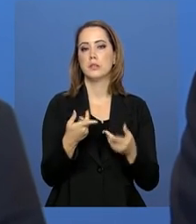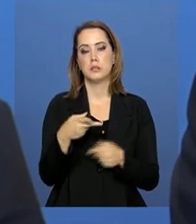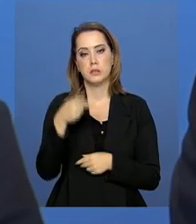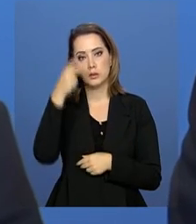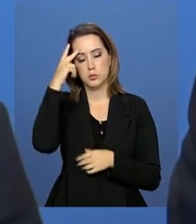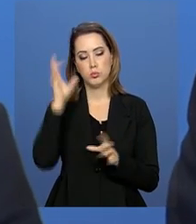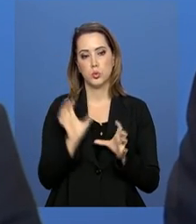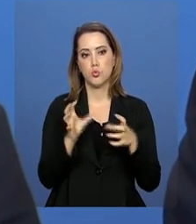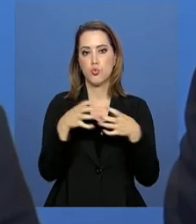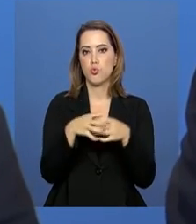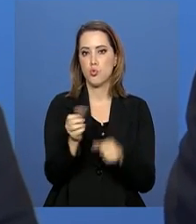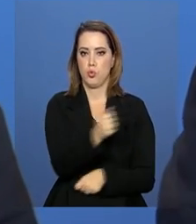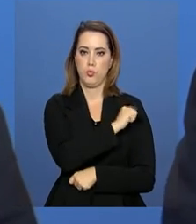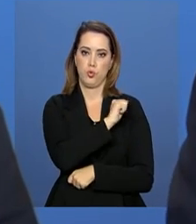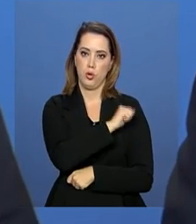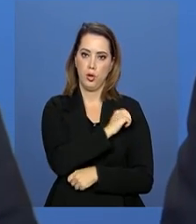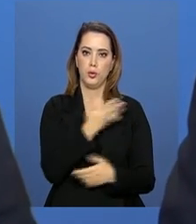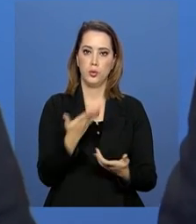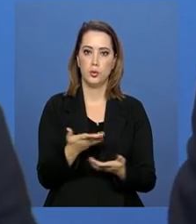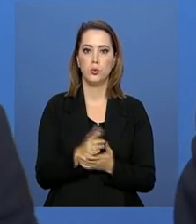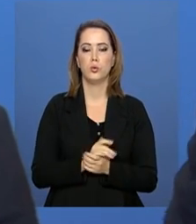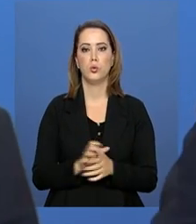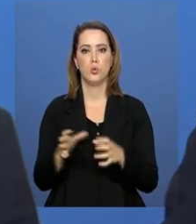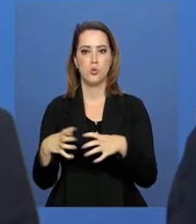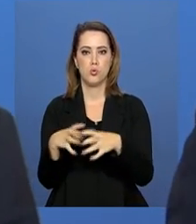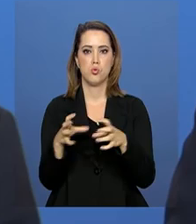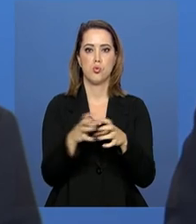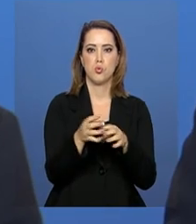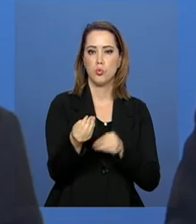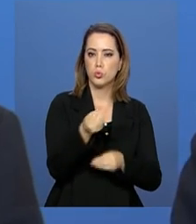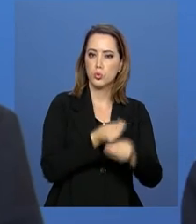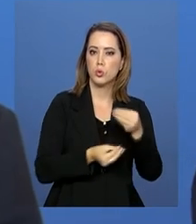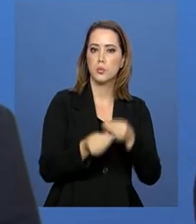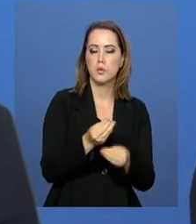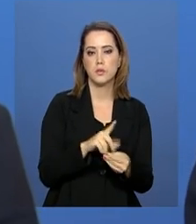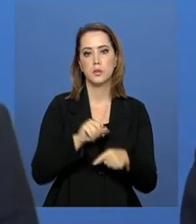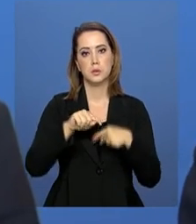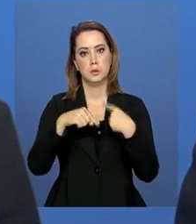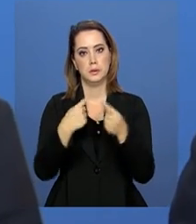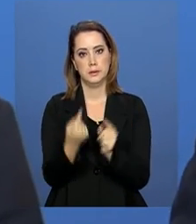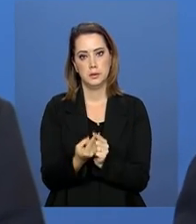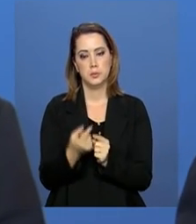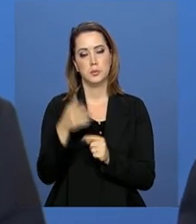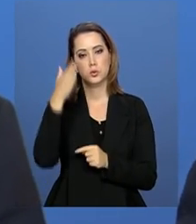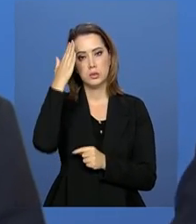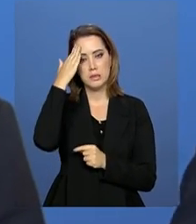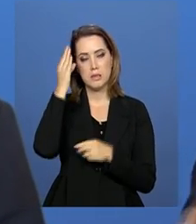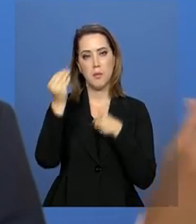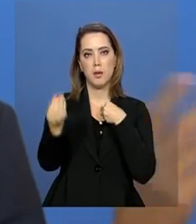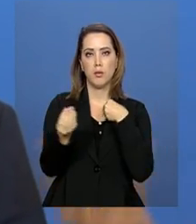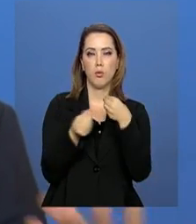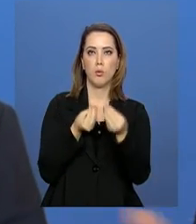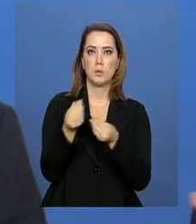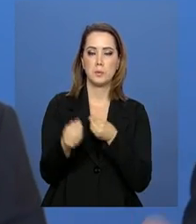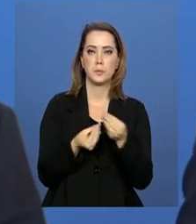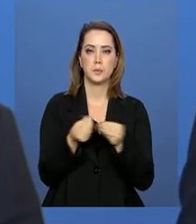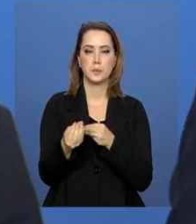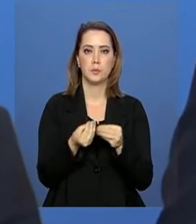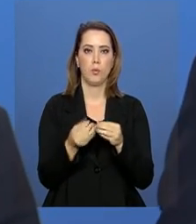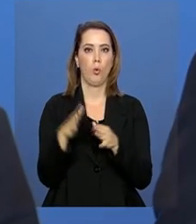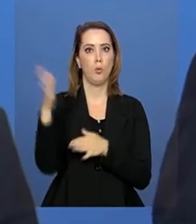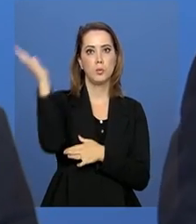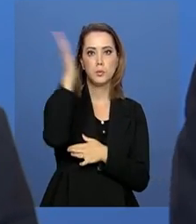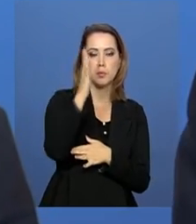as instituições envolvidas, para que a gente possa melhor equilibrar, do ponto de vista de